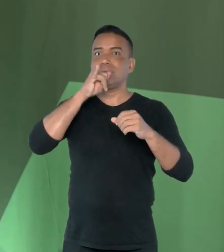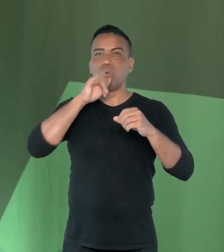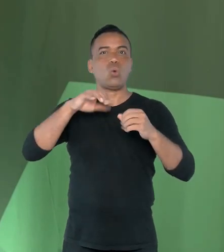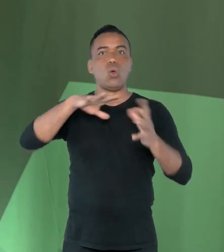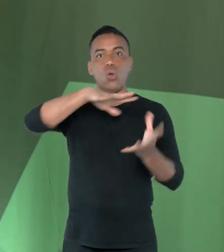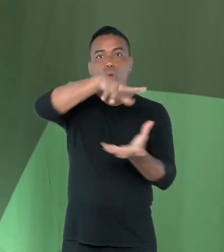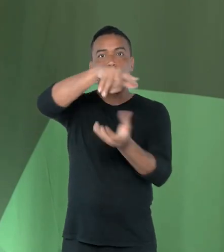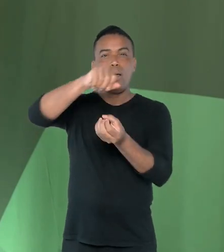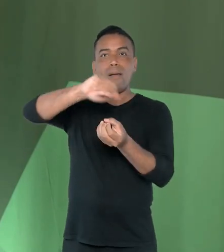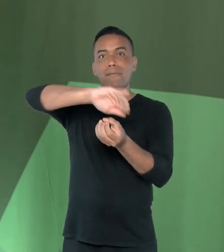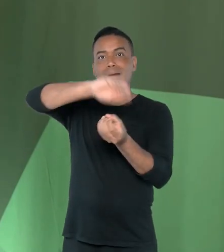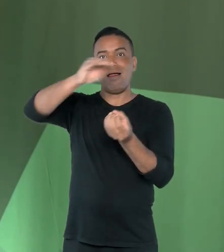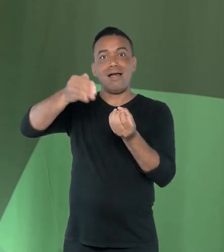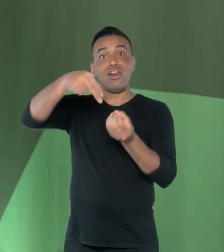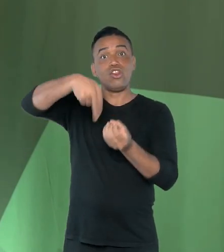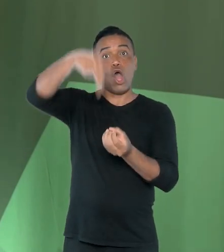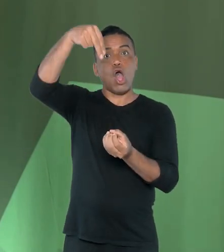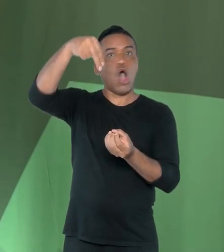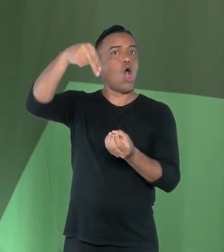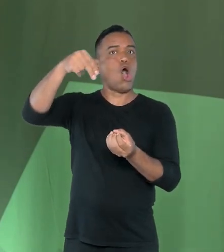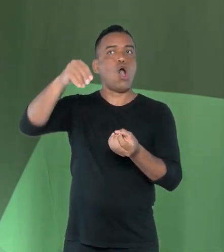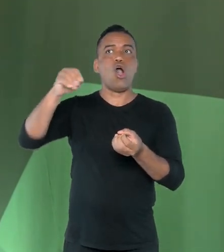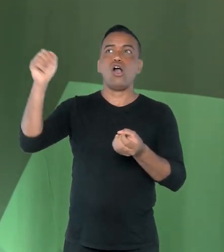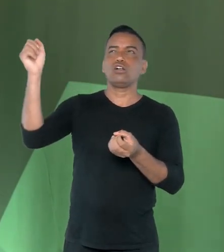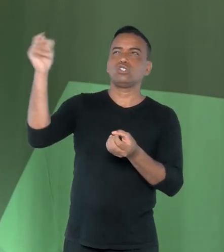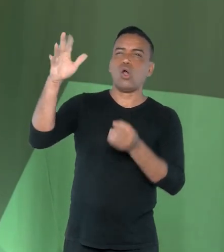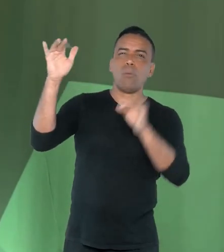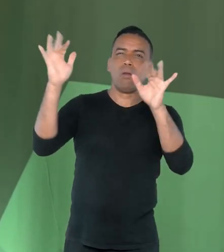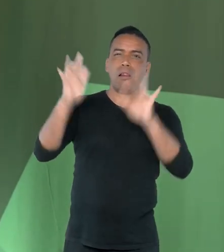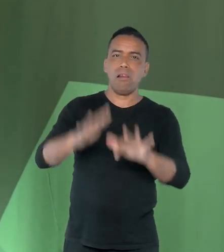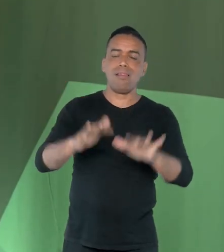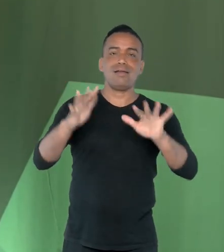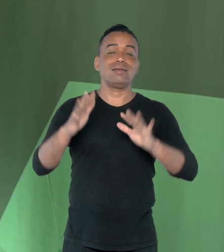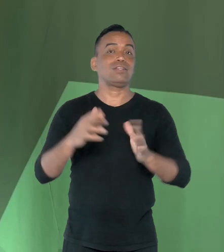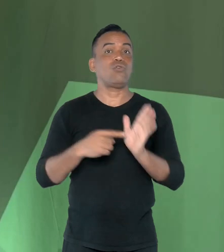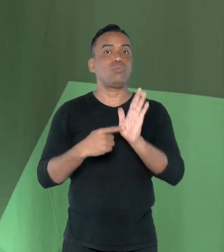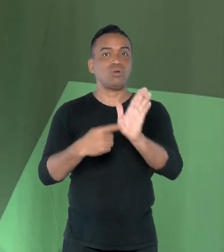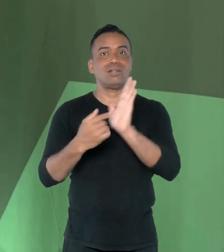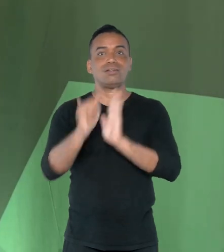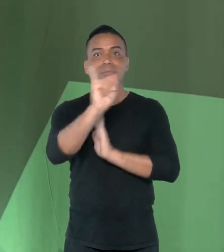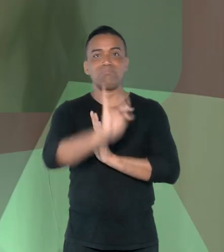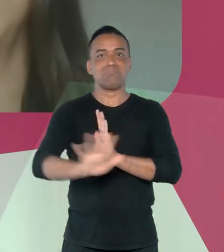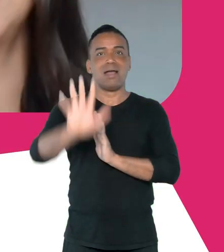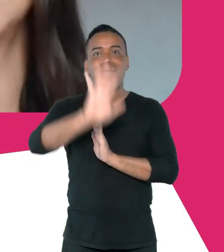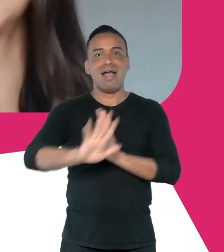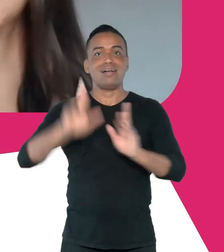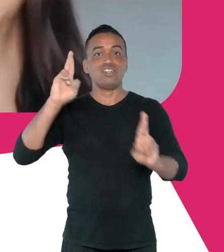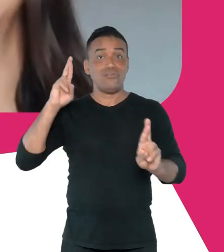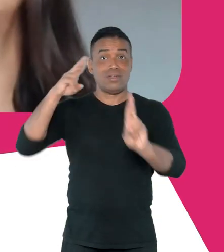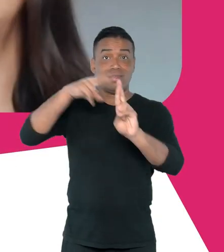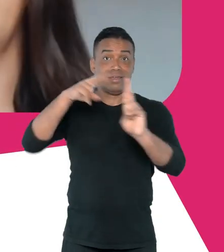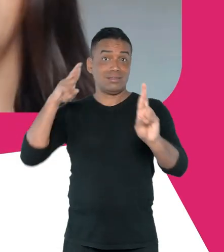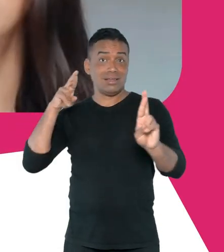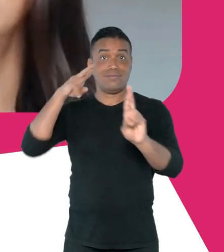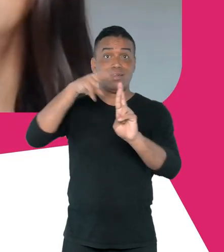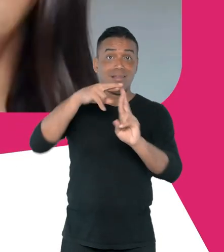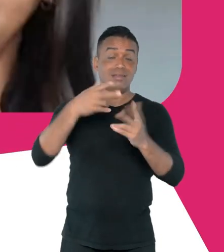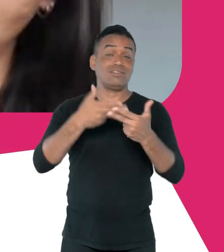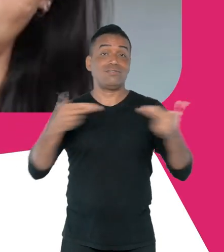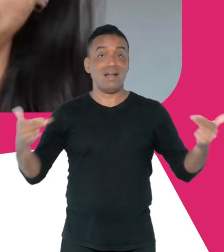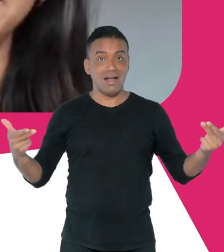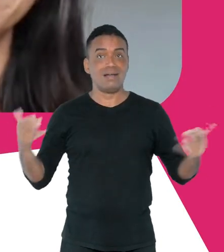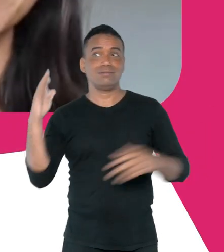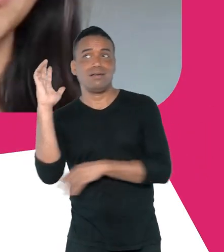né? Então, eu fui fazendo essa pesquisa e montando esse portfólio para ela de todas as referências de fauna,